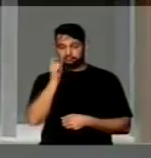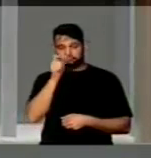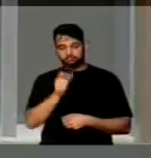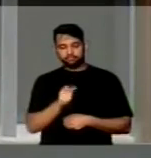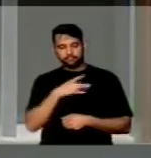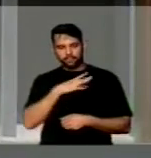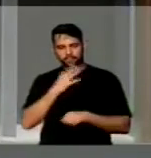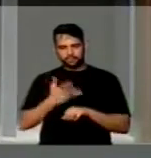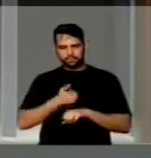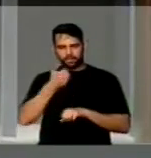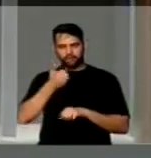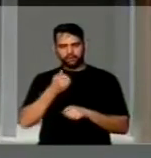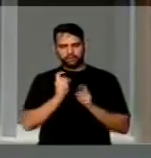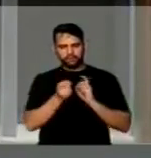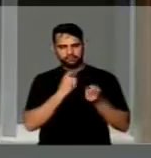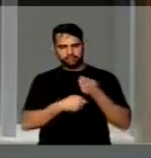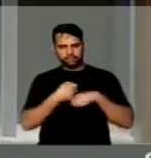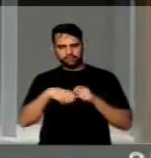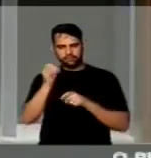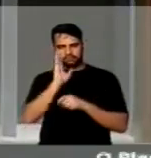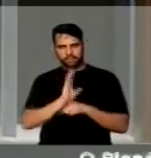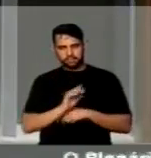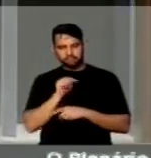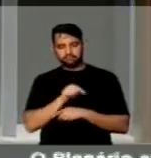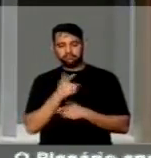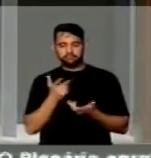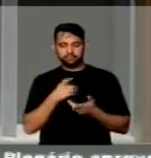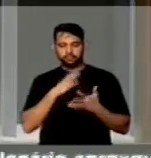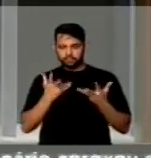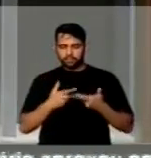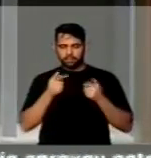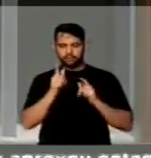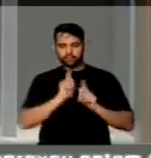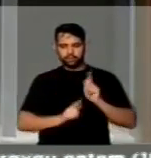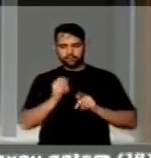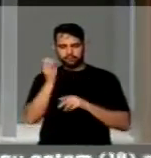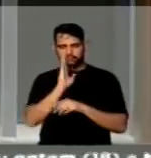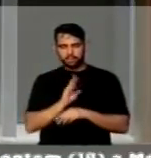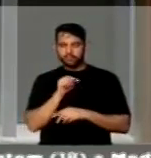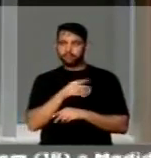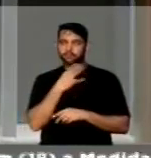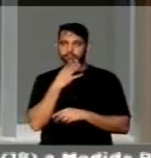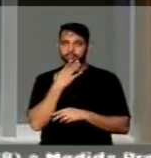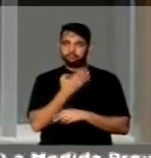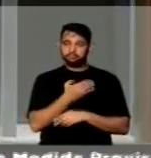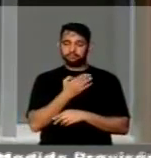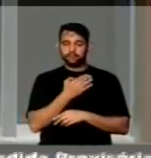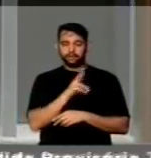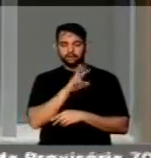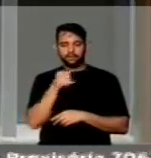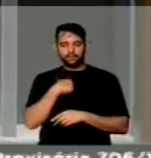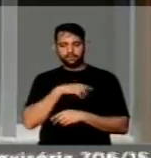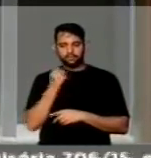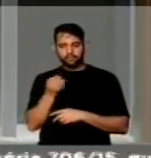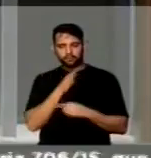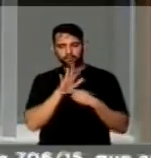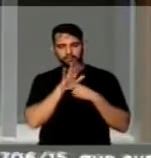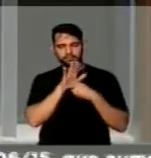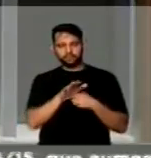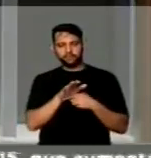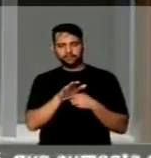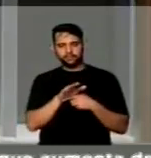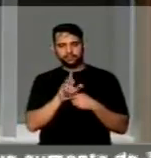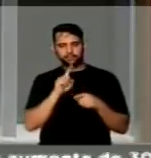reconhecidamente um dos melhores administradores desse Brasil, um dos melhores gestores desse país. E vai dar uma nova cara